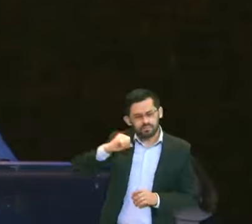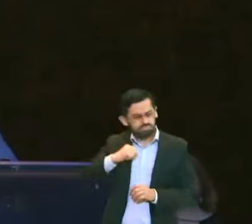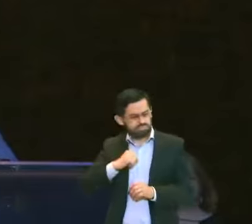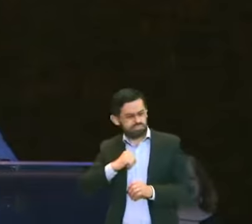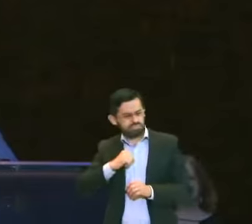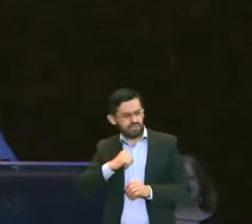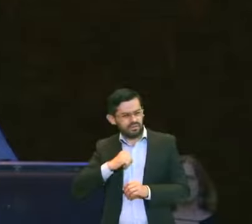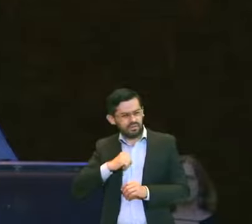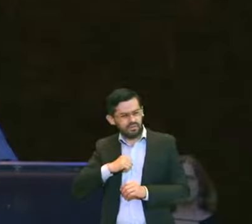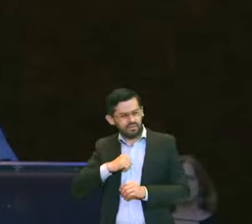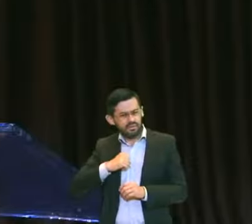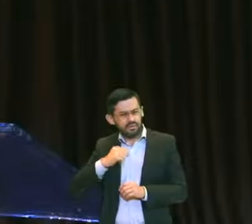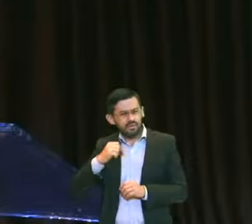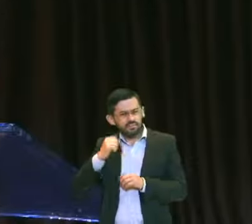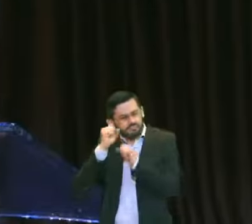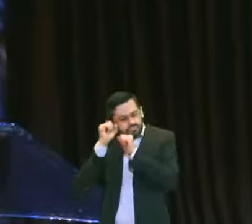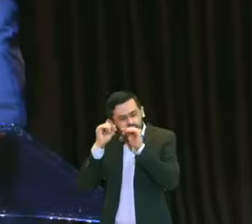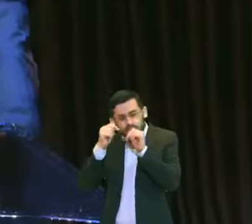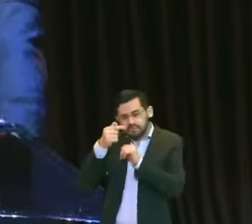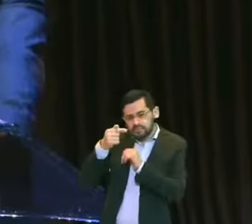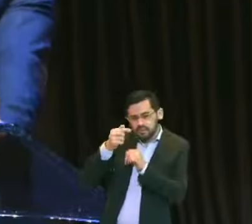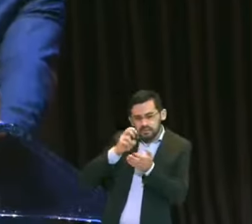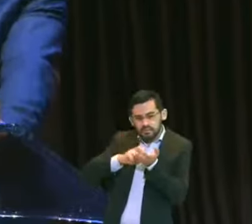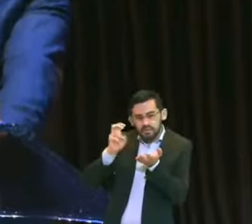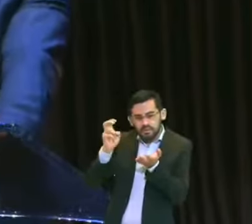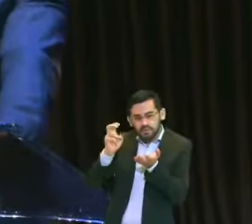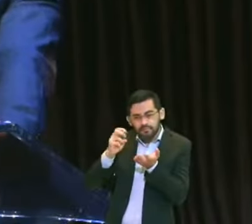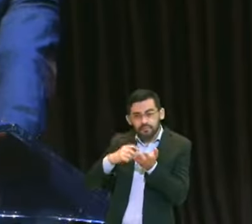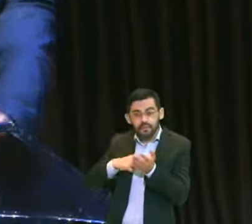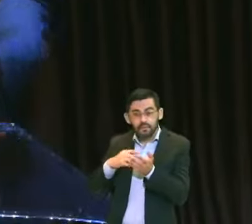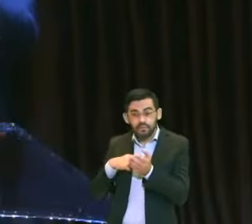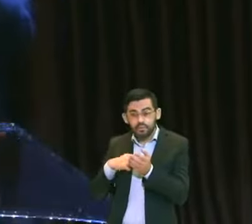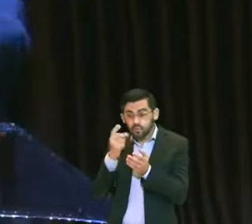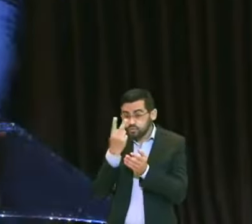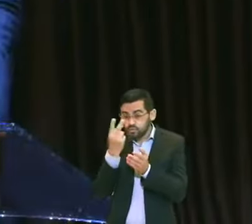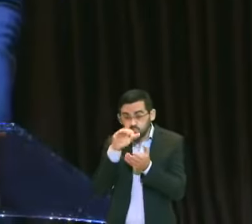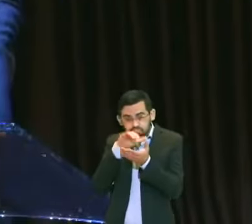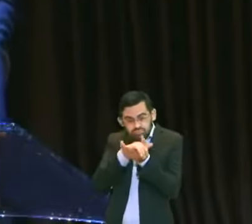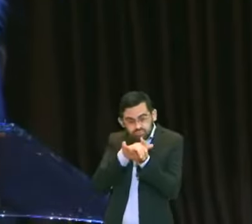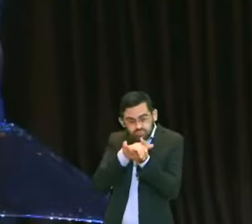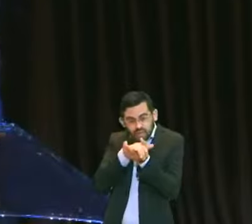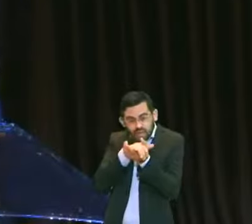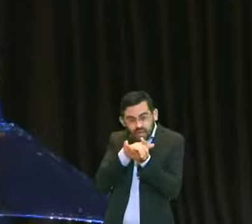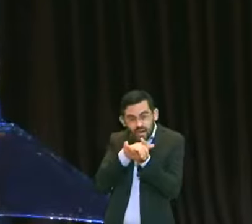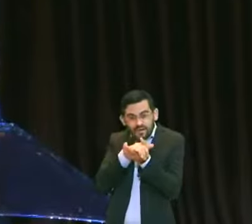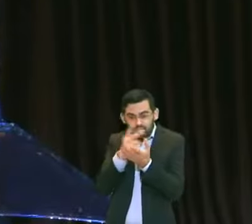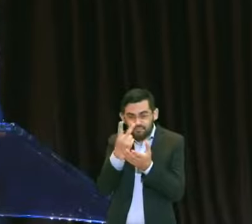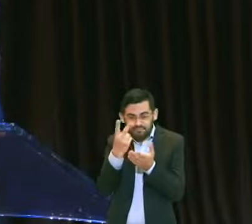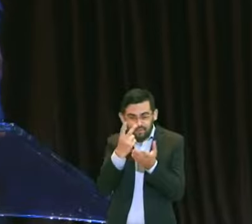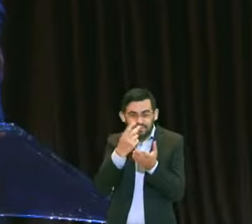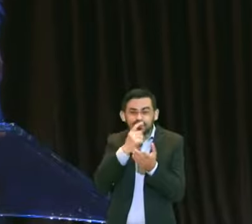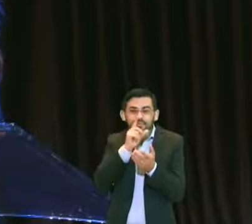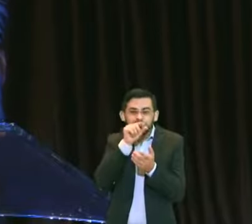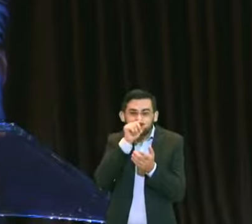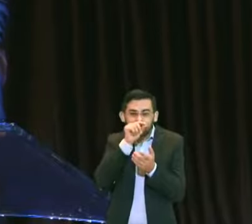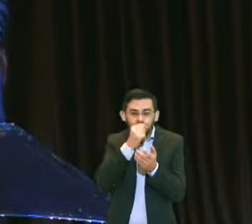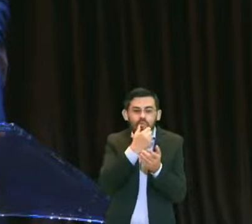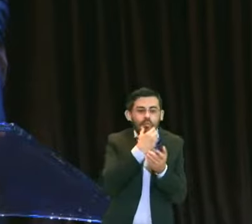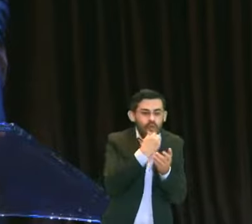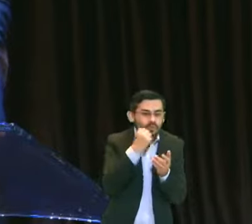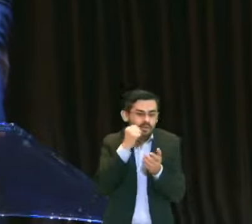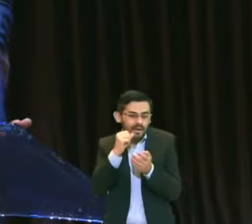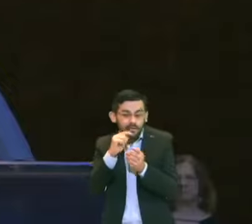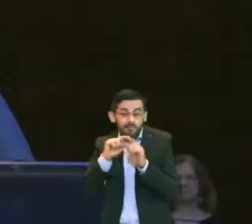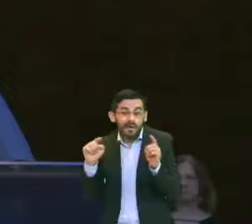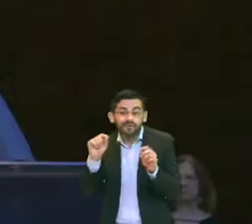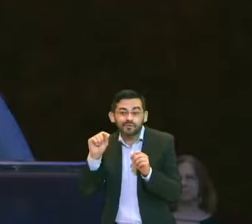às 7, foi lá ver o que tinha acontecido. Era um casal de periquitos, a periquita tinha morrido. Ele falou, já não basta